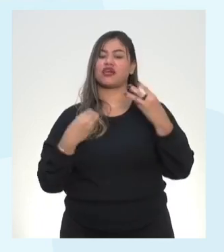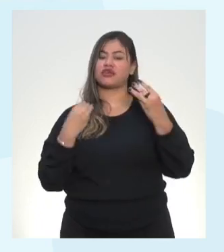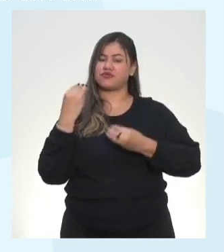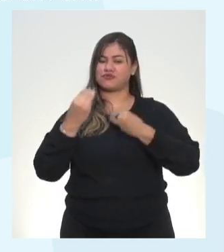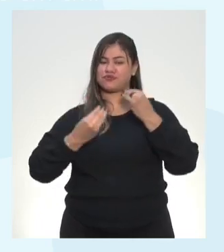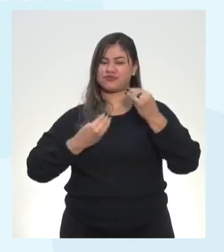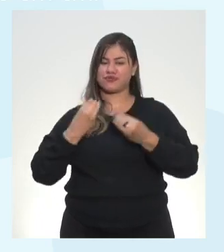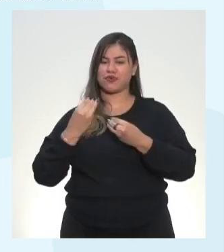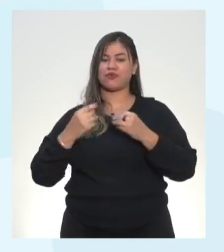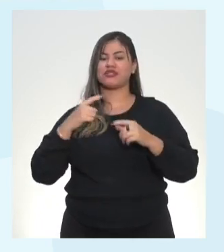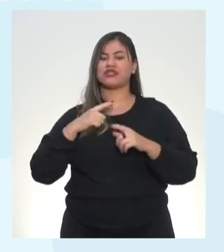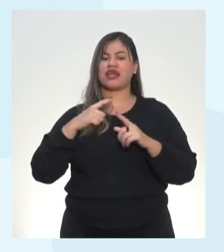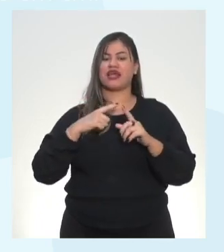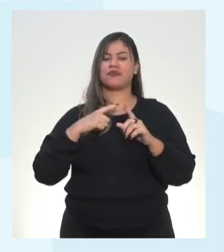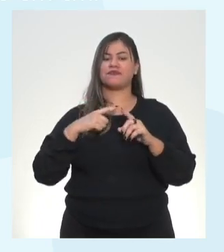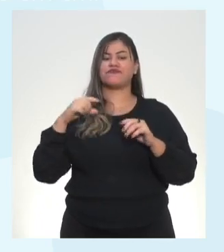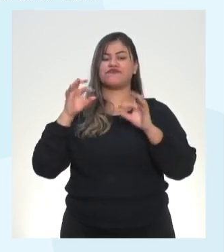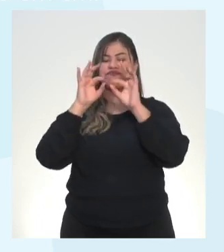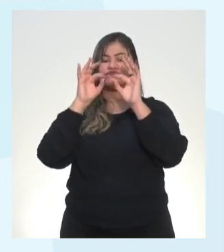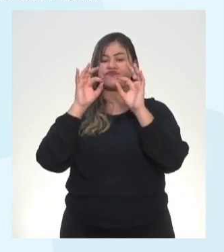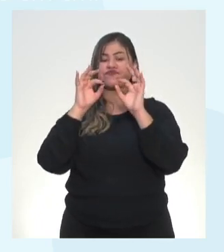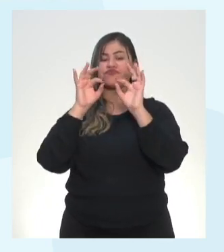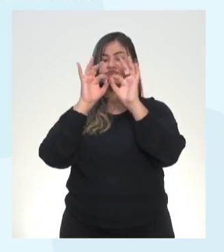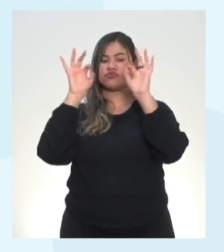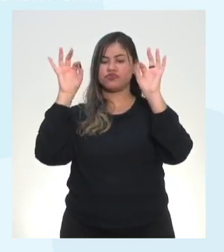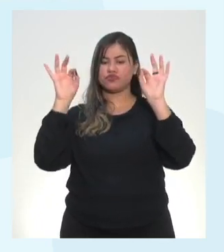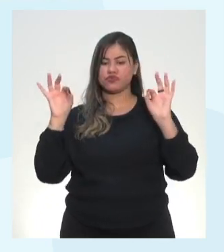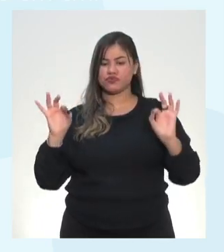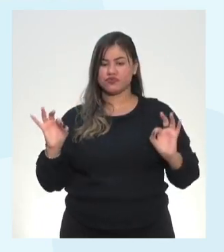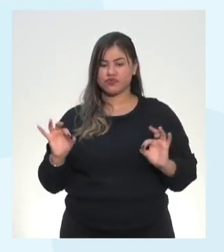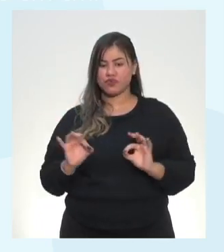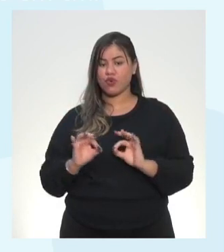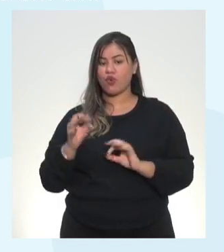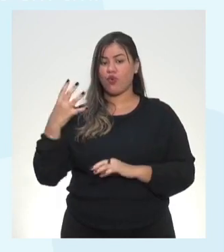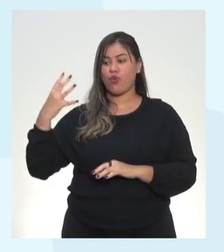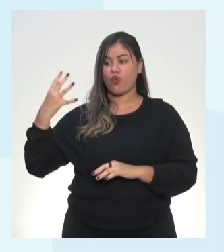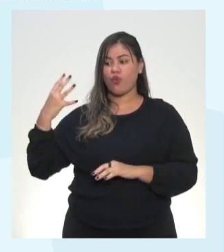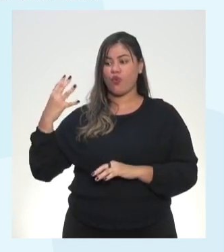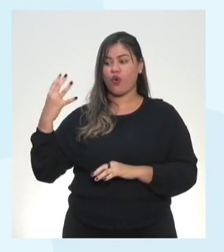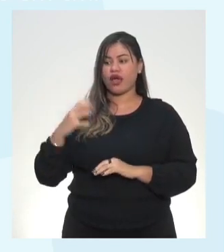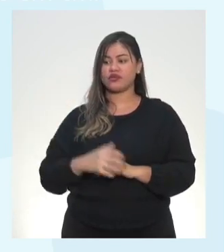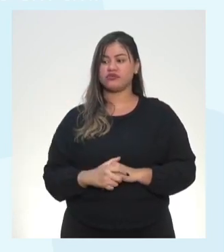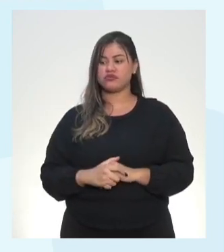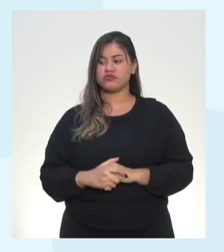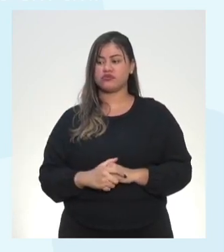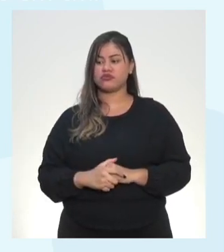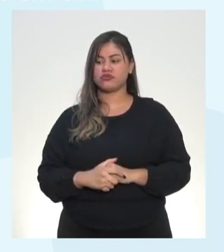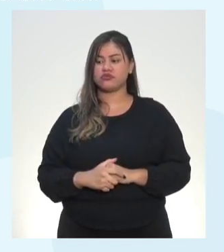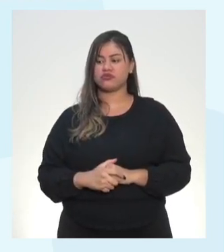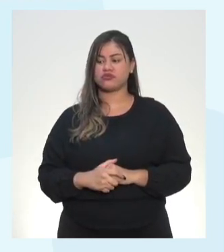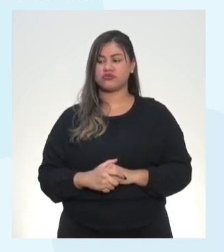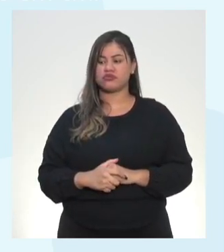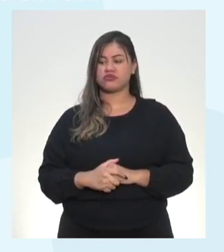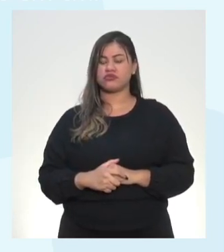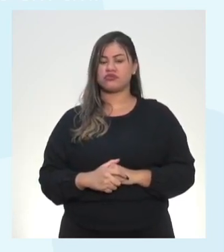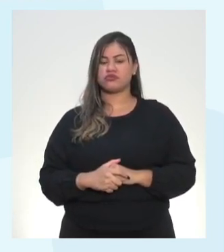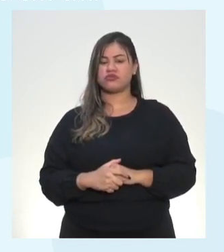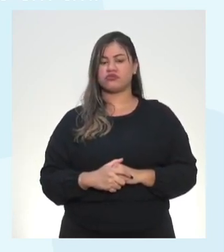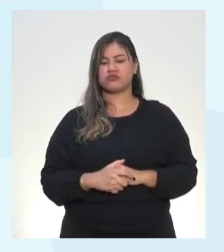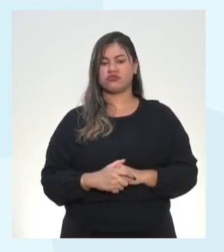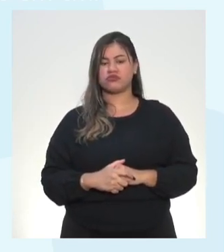é o tamanho do lado. Eu tenho que prestar atenção qual conta eu vou fazer primeiro. Então, aqui, eu vou primeiro resolver a